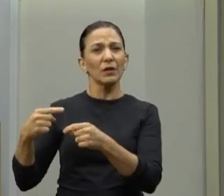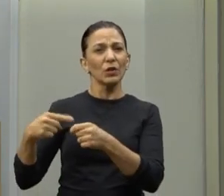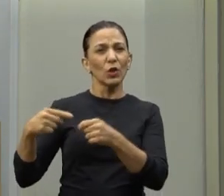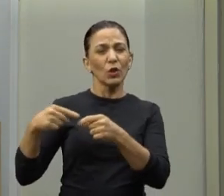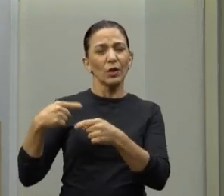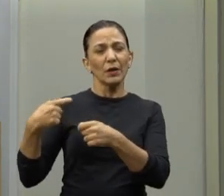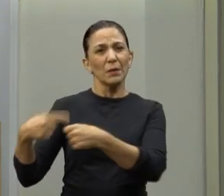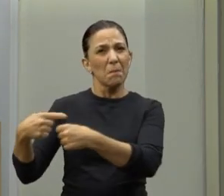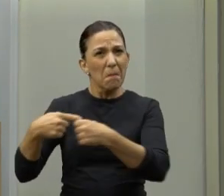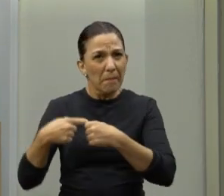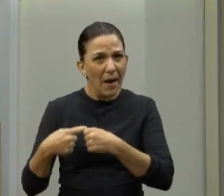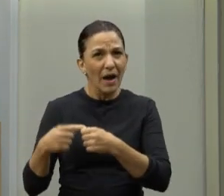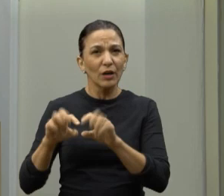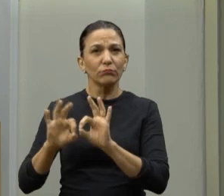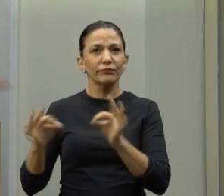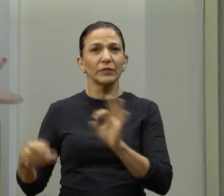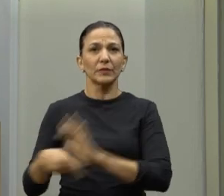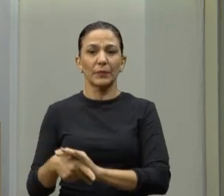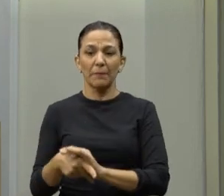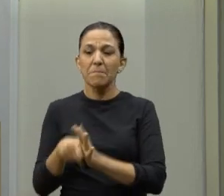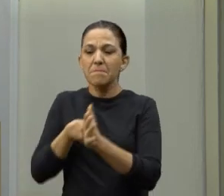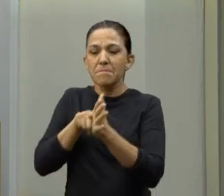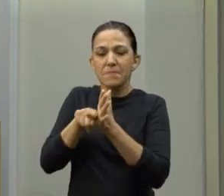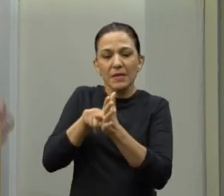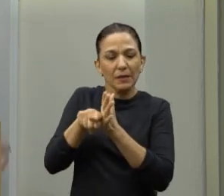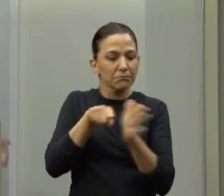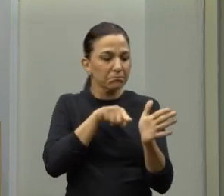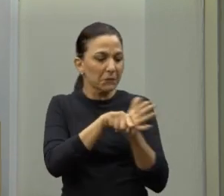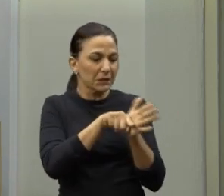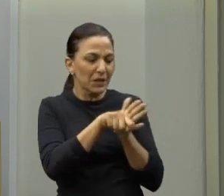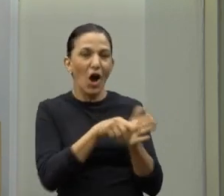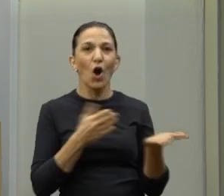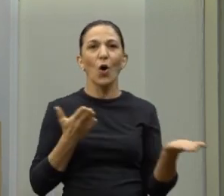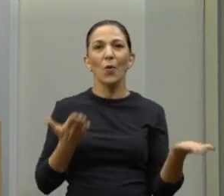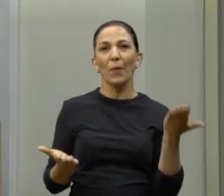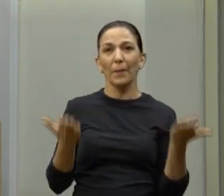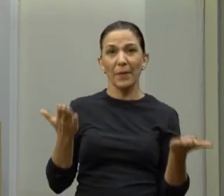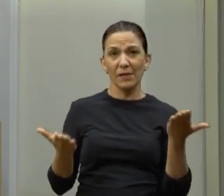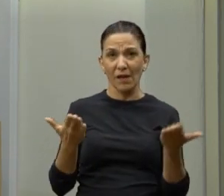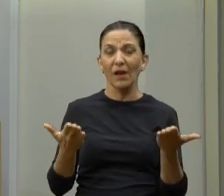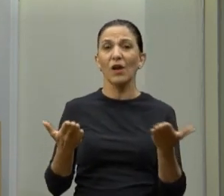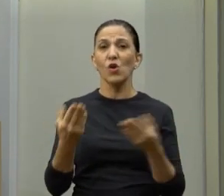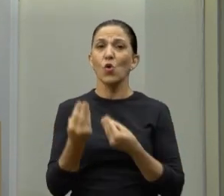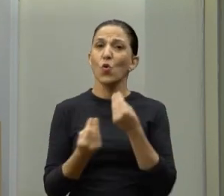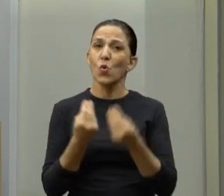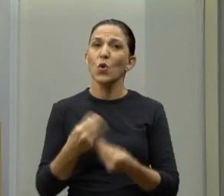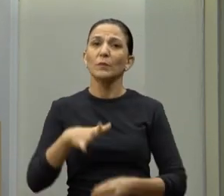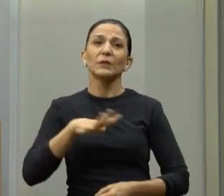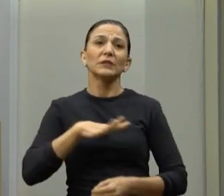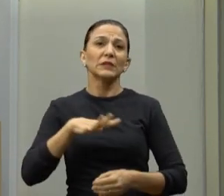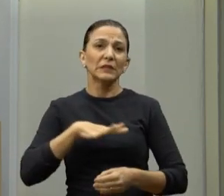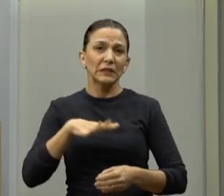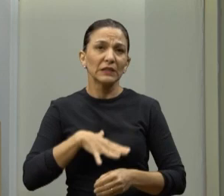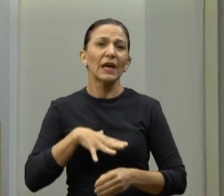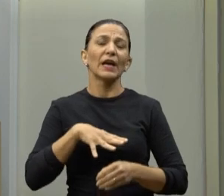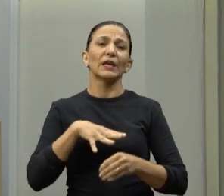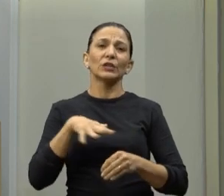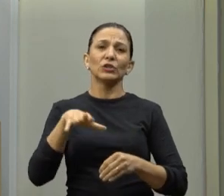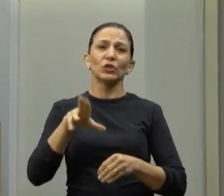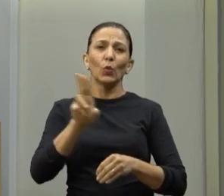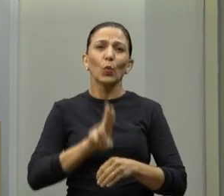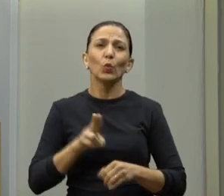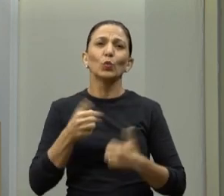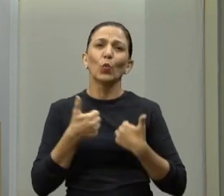para fazer um estudo não é para mim observar como que é feita a dinâmica daquela cidade no que tange transporte público